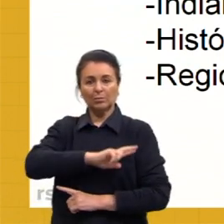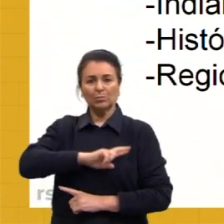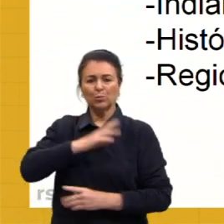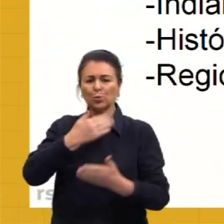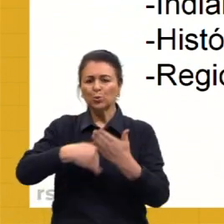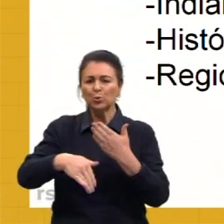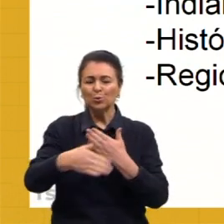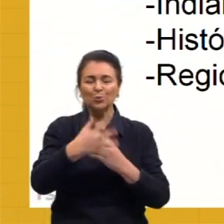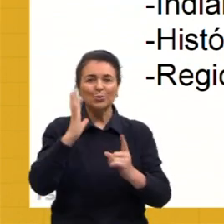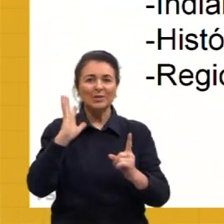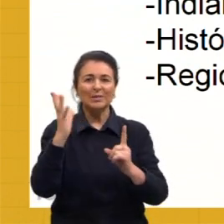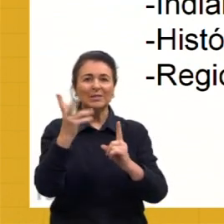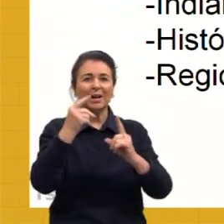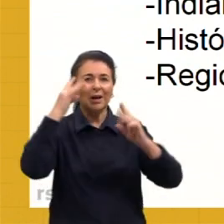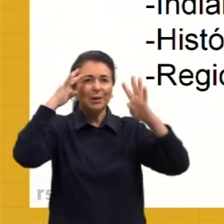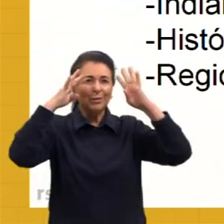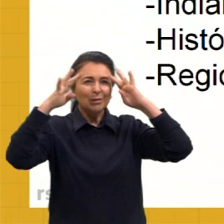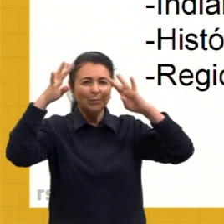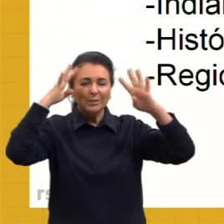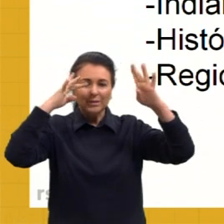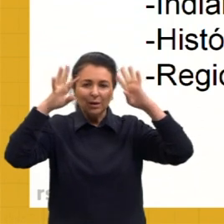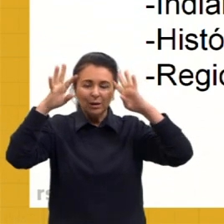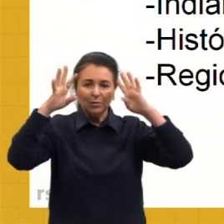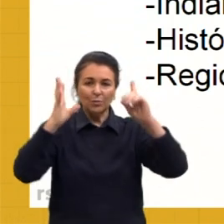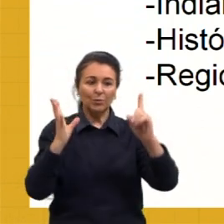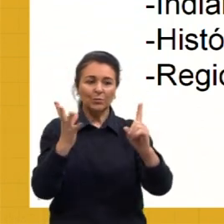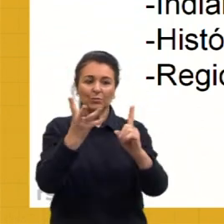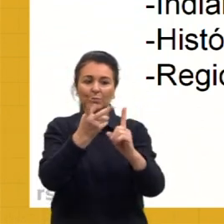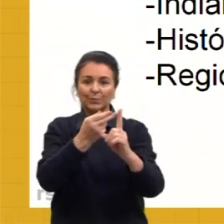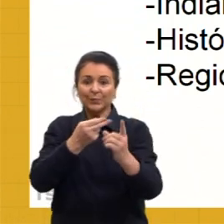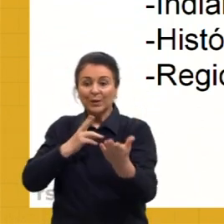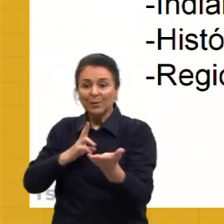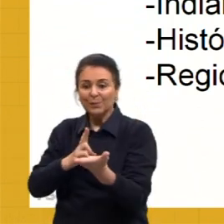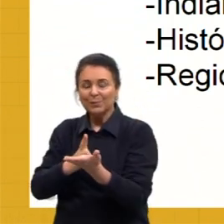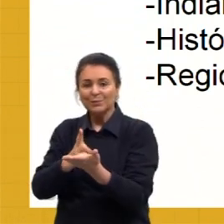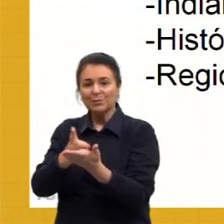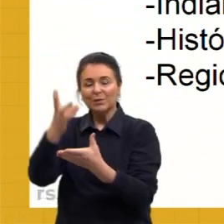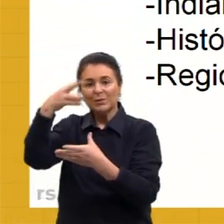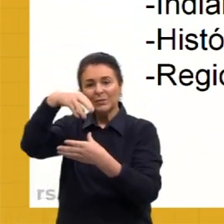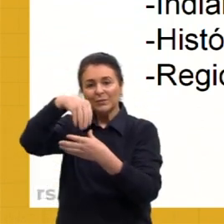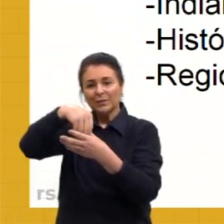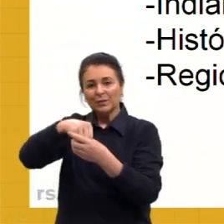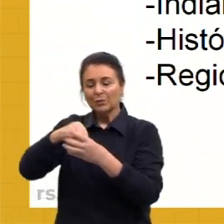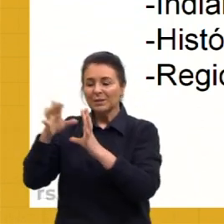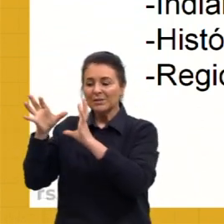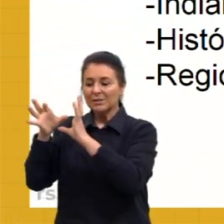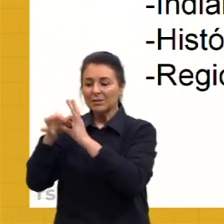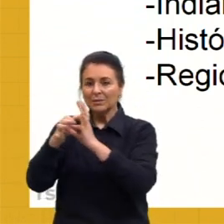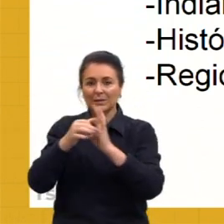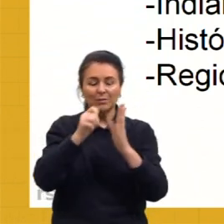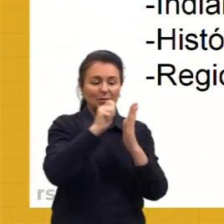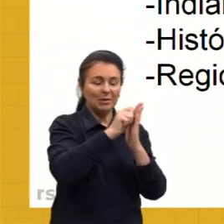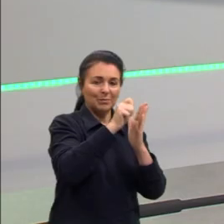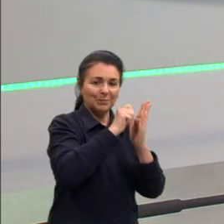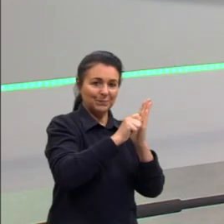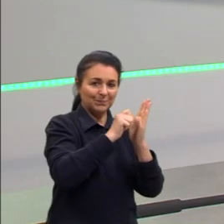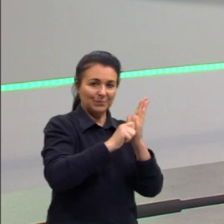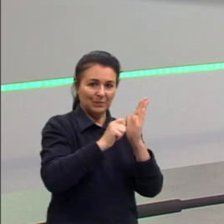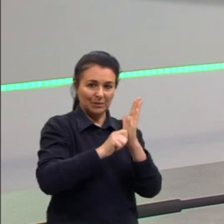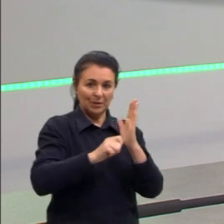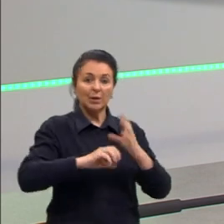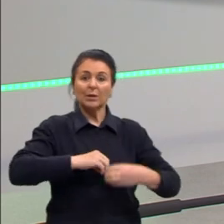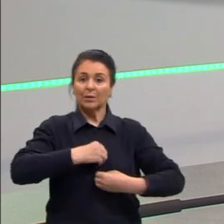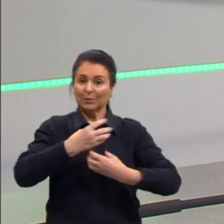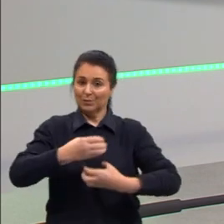idealizado tudo é imaginativo então a idealização ela continua dentro né desse contexto da prosa também não apenas